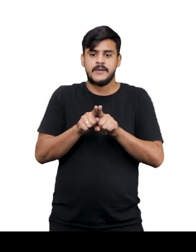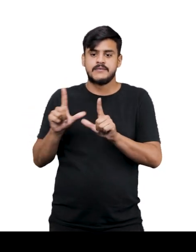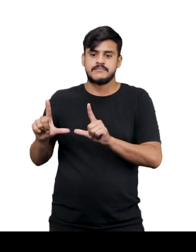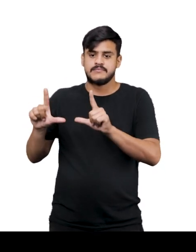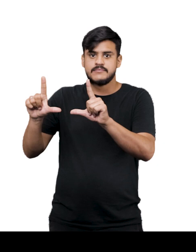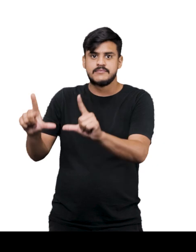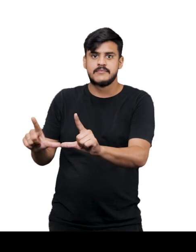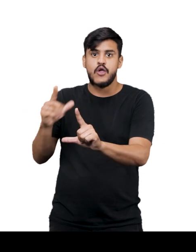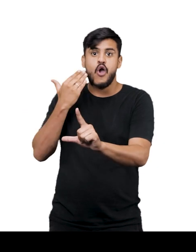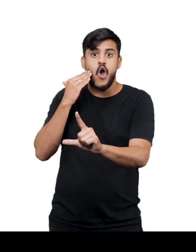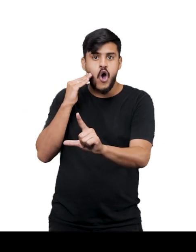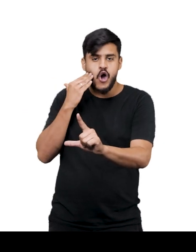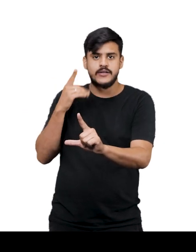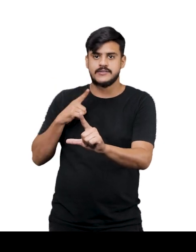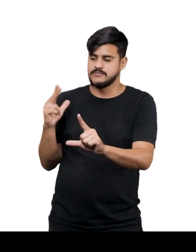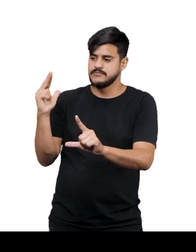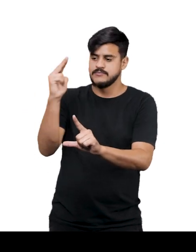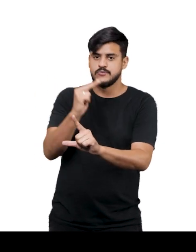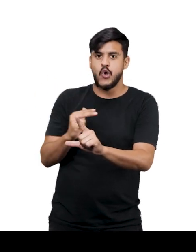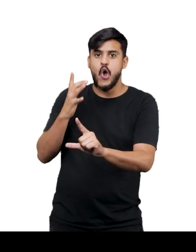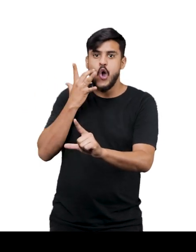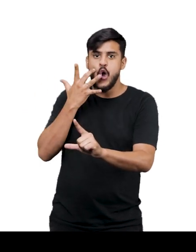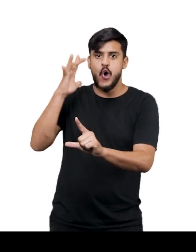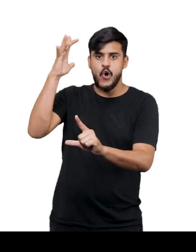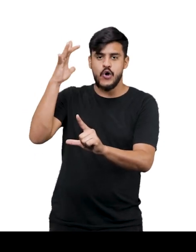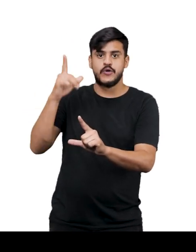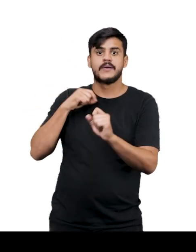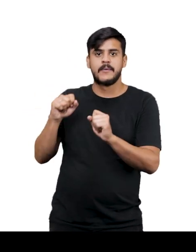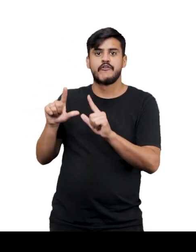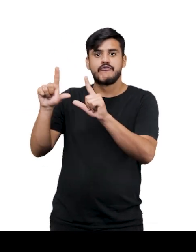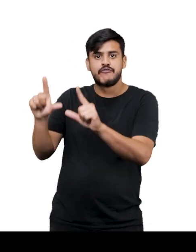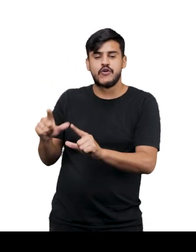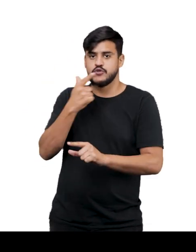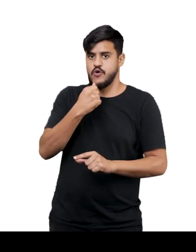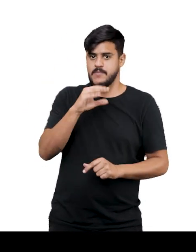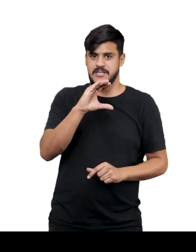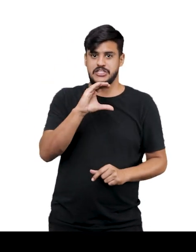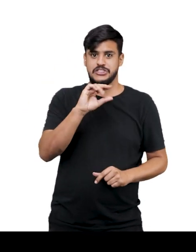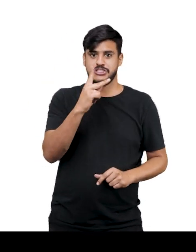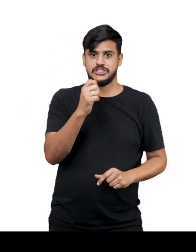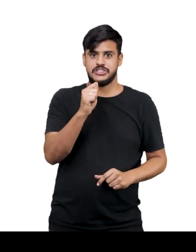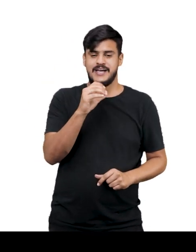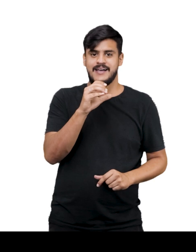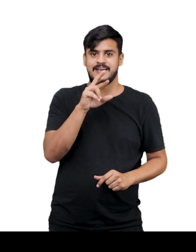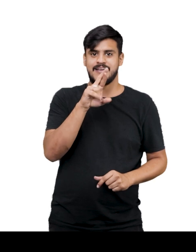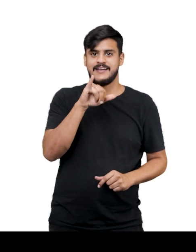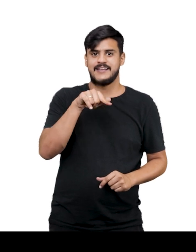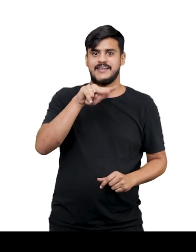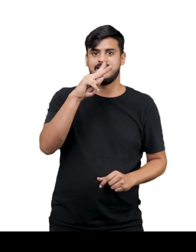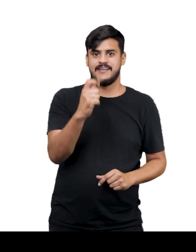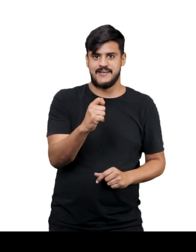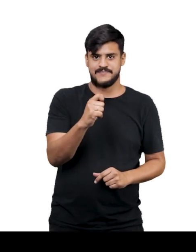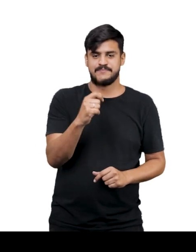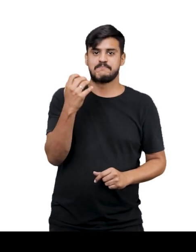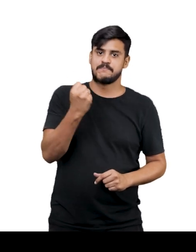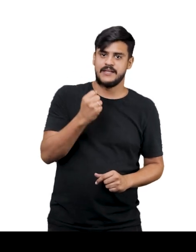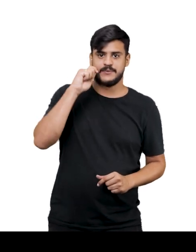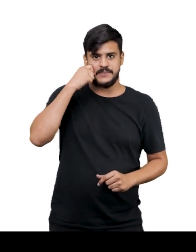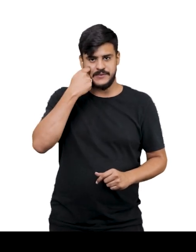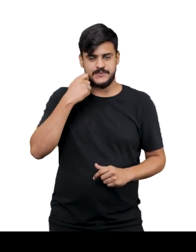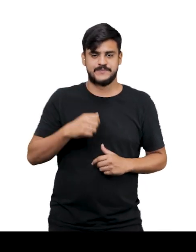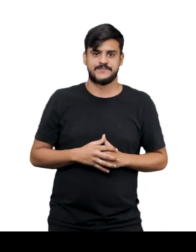em relevo e um porta-retrato cor-de-rosa com adornos dourados que comporta uma foto do Chacrinha em preto e